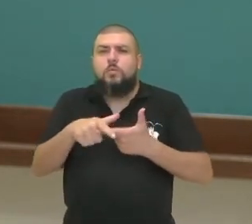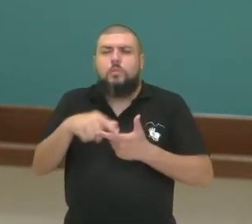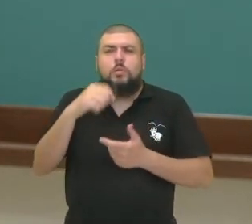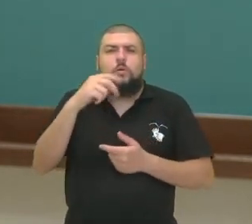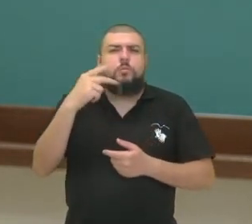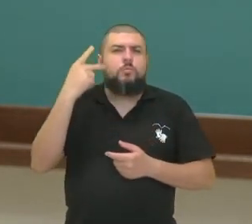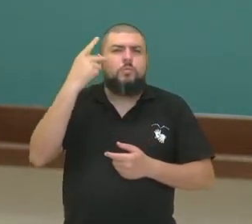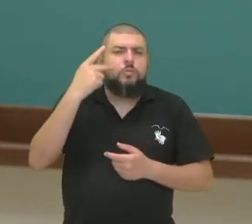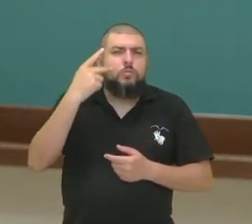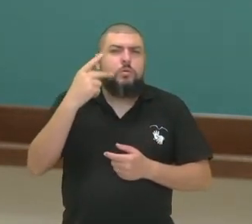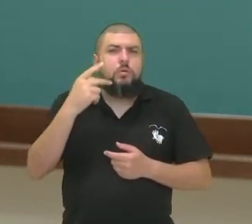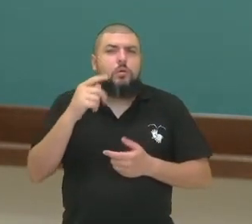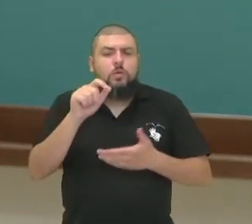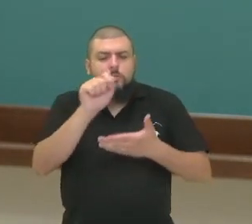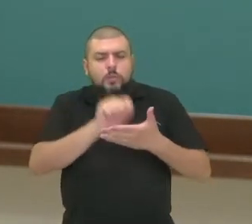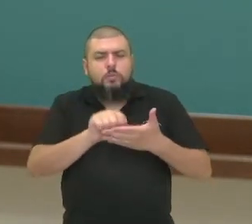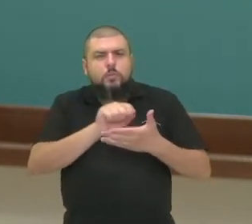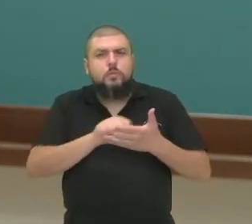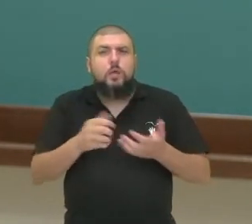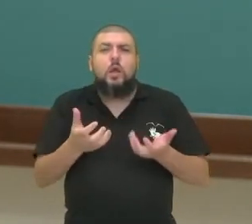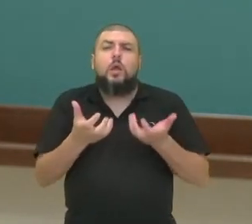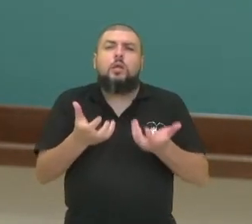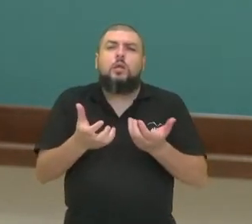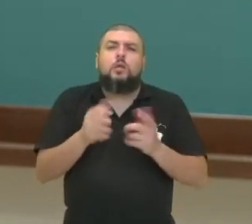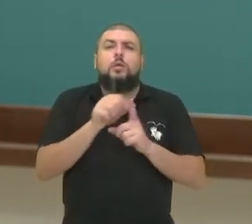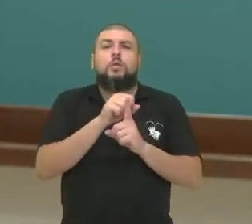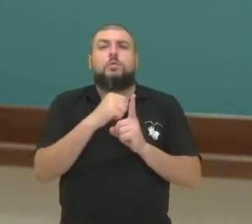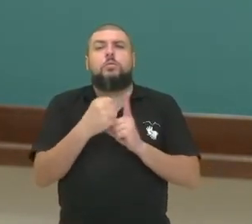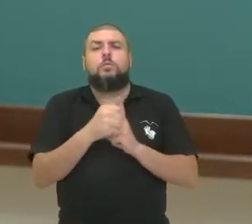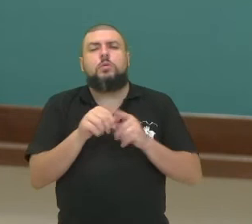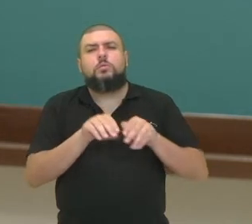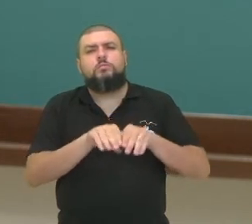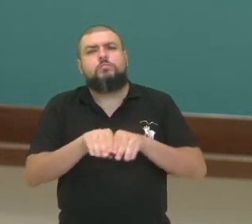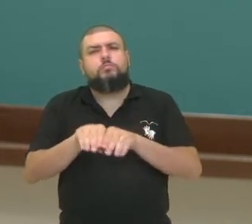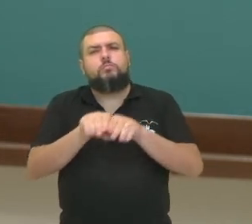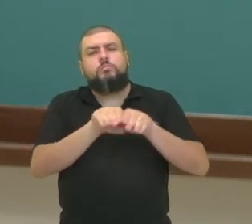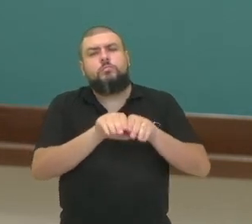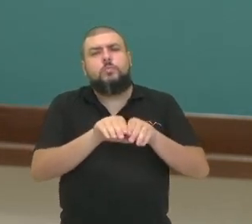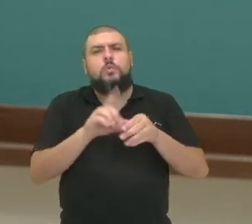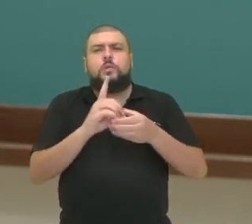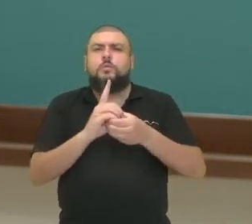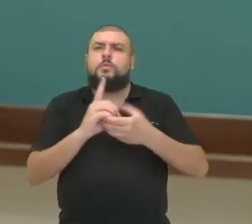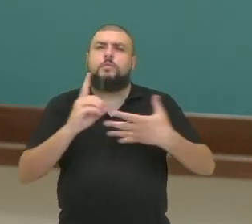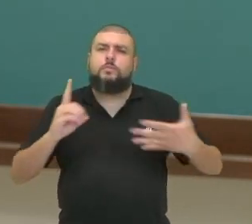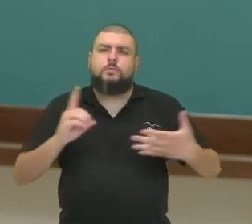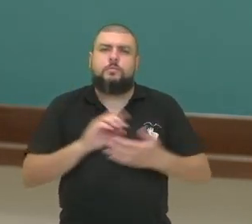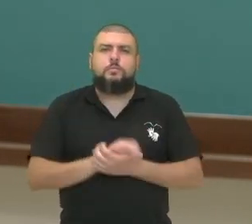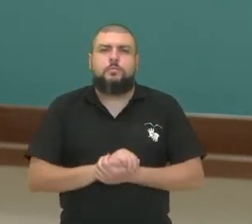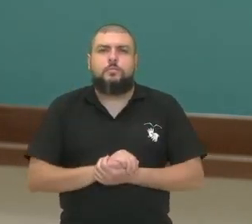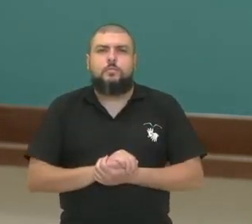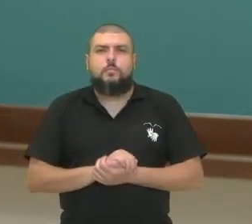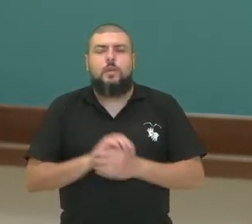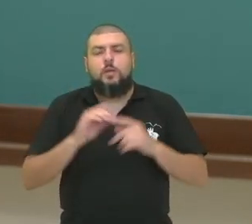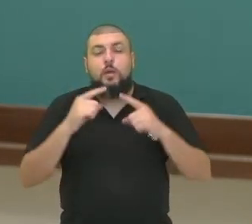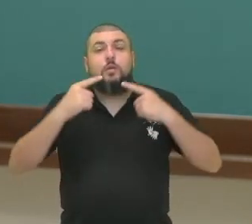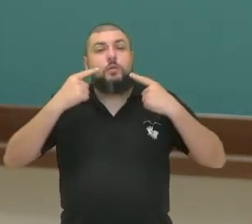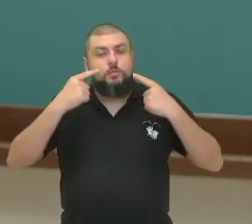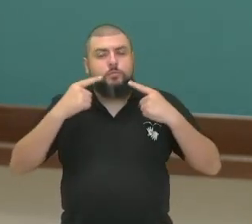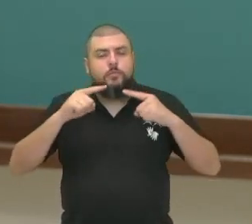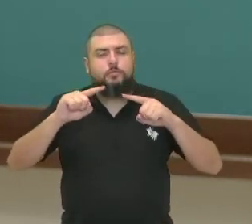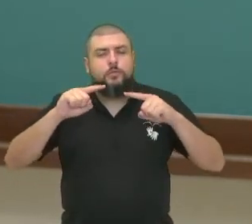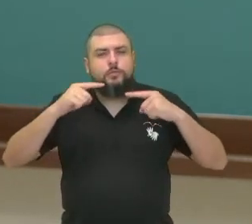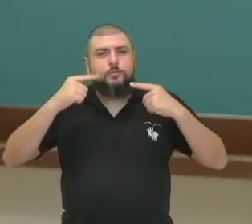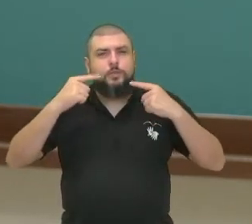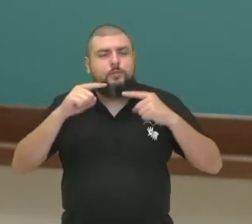mais igualitária e uma sociedade mais democrática. Então, essas músicas foram usadas vastamente quando eles conseguiam passar